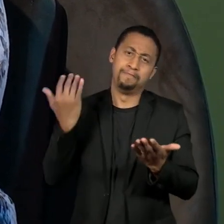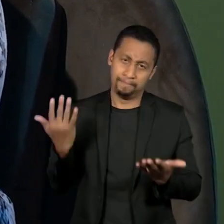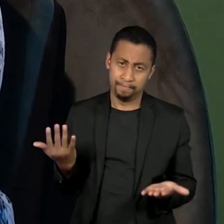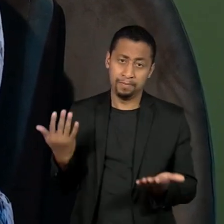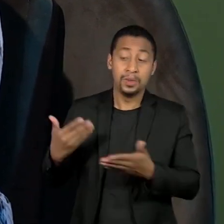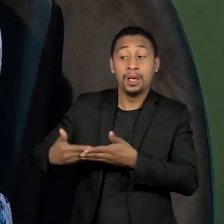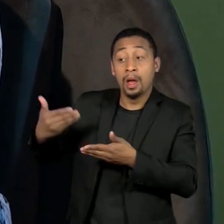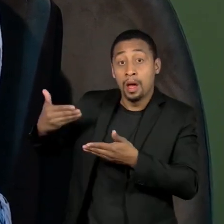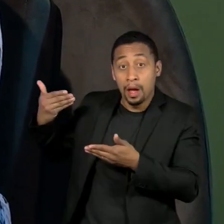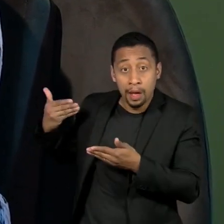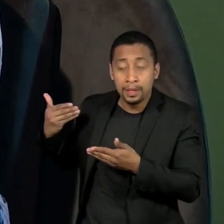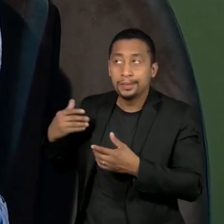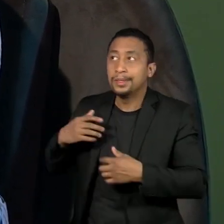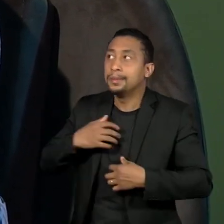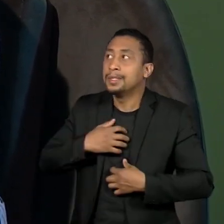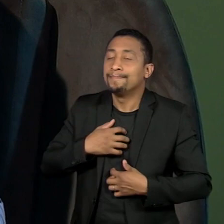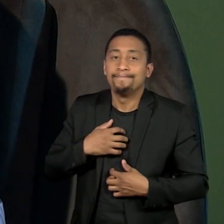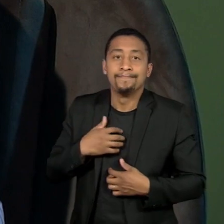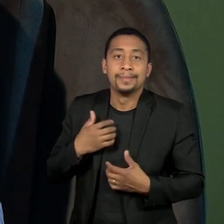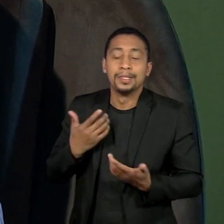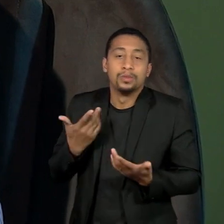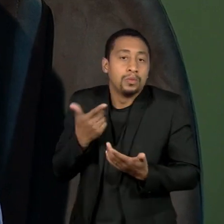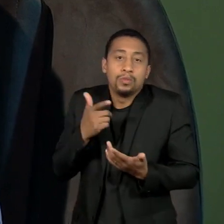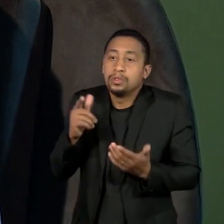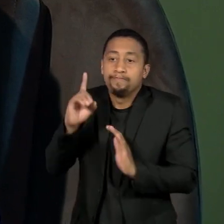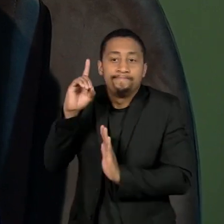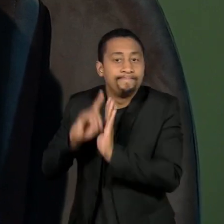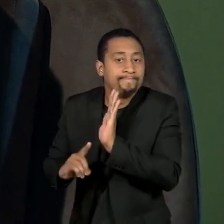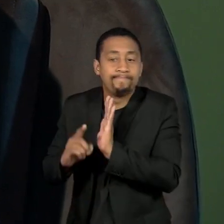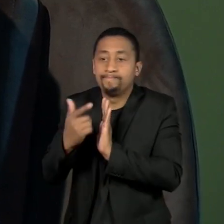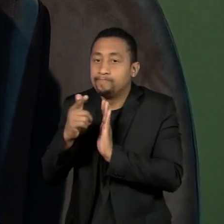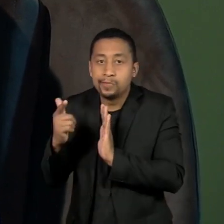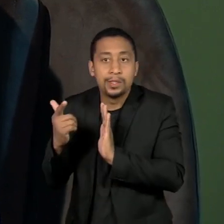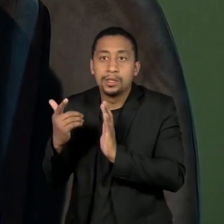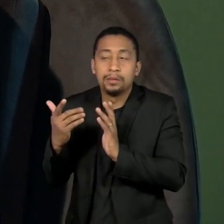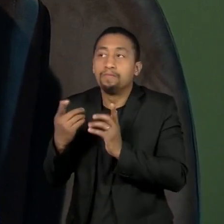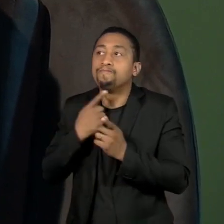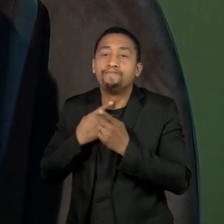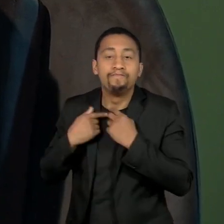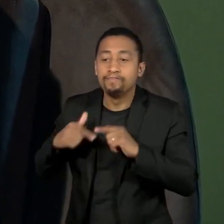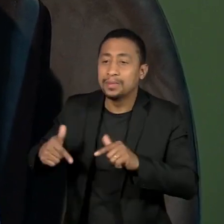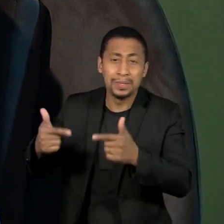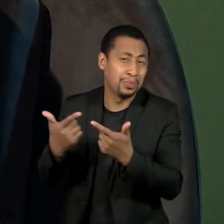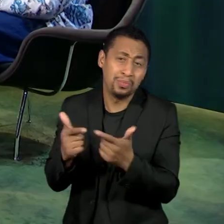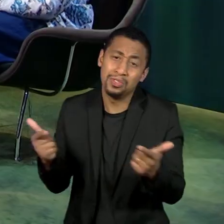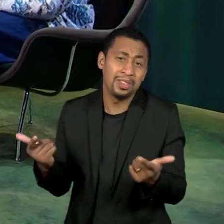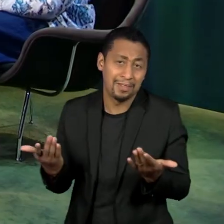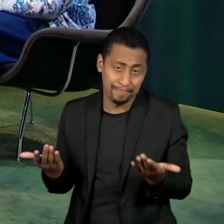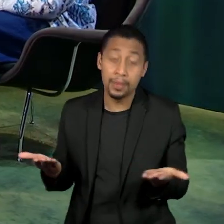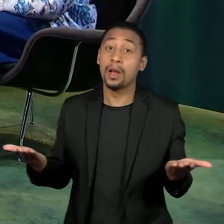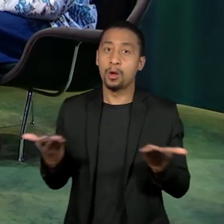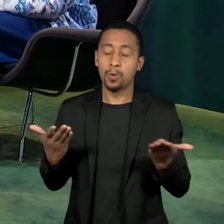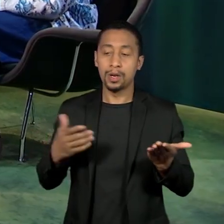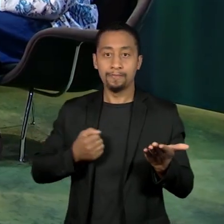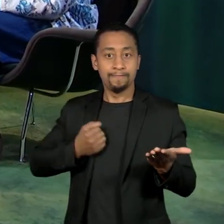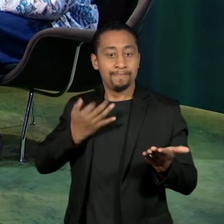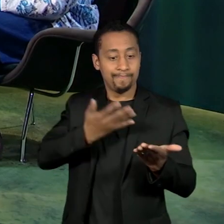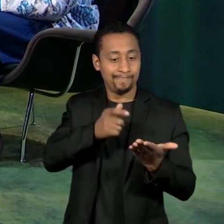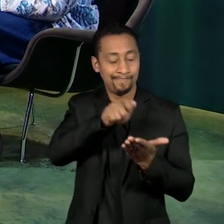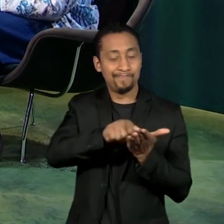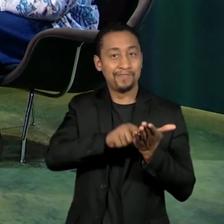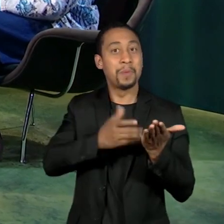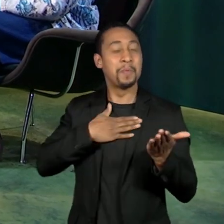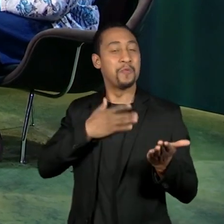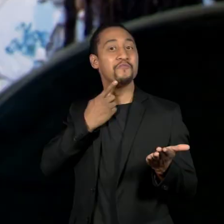Então, quando a gente traz os nossos corpos, né, os nossos desejos, as nossas potencialidades que vai